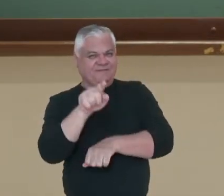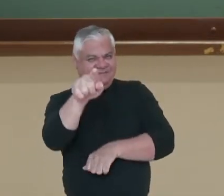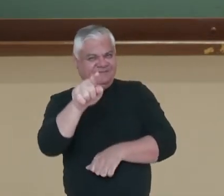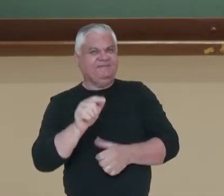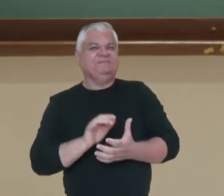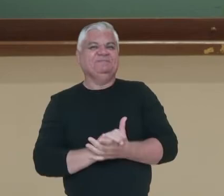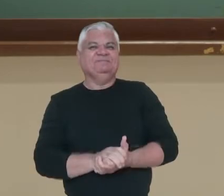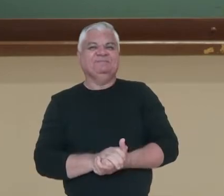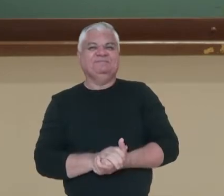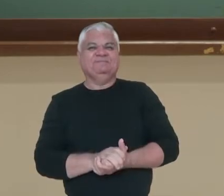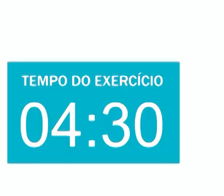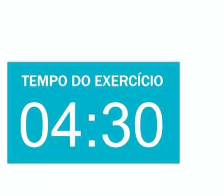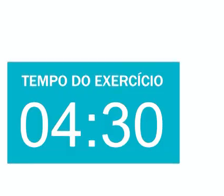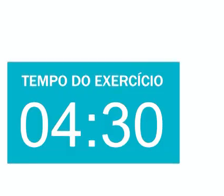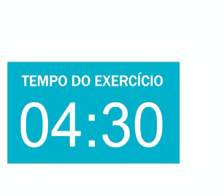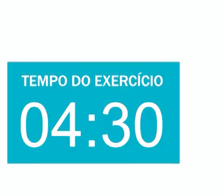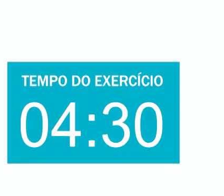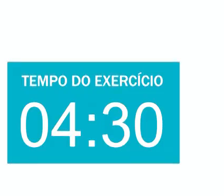daqui a pouquinho.